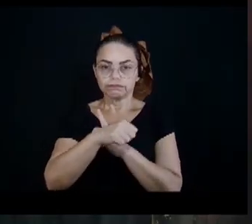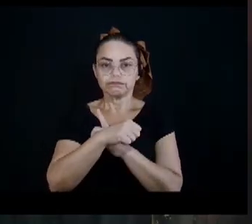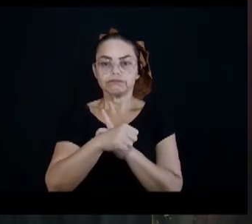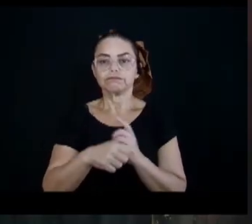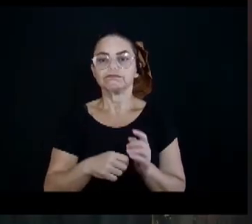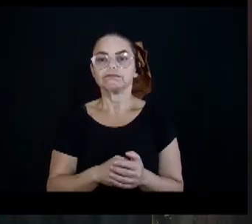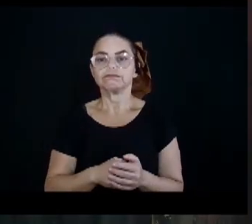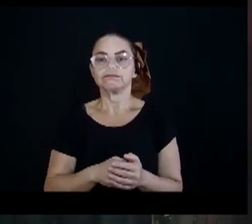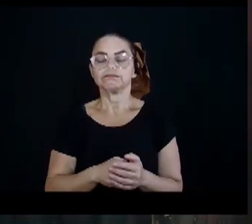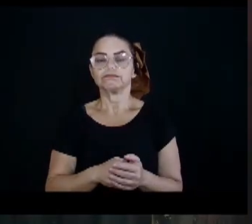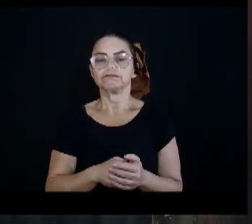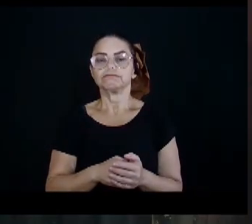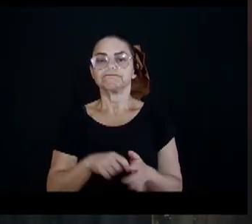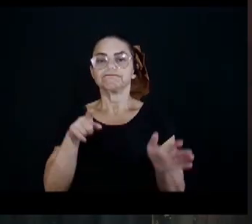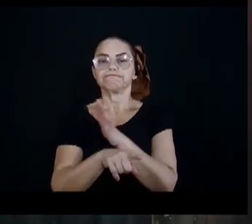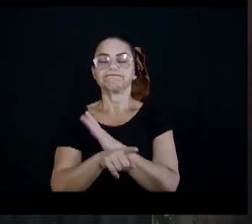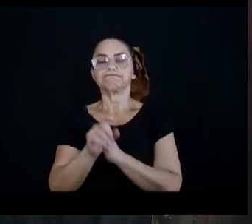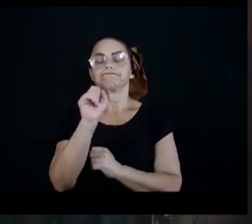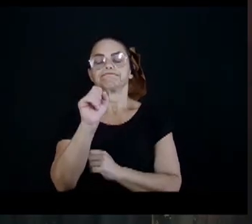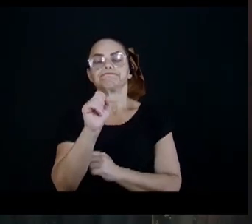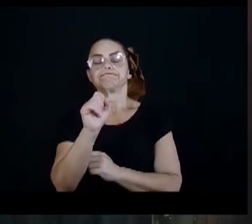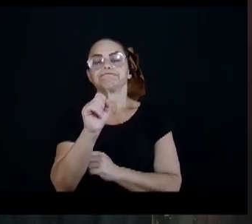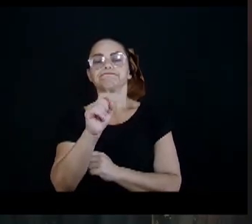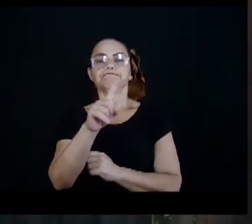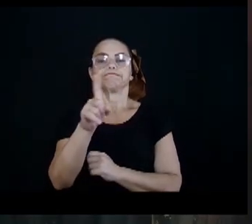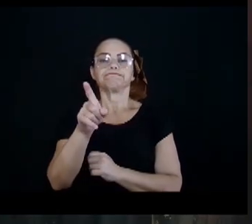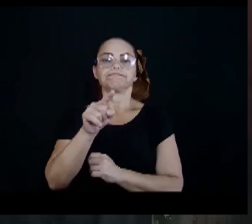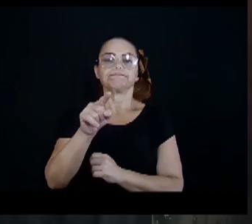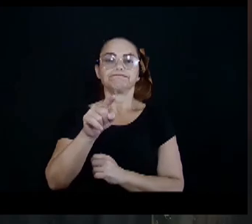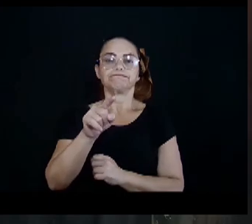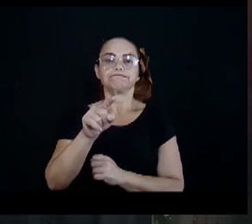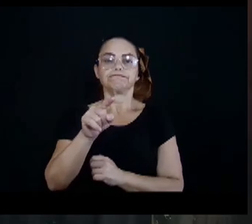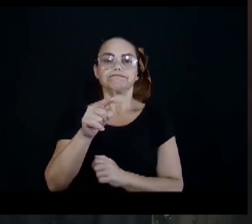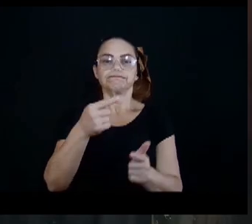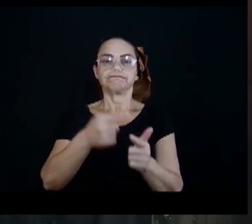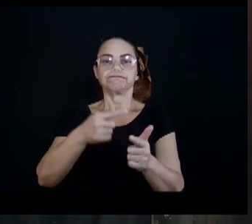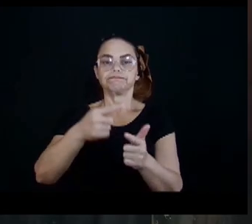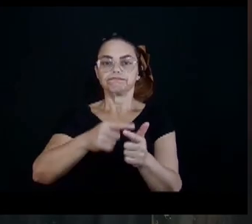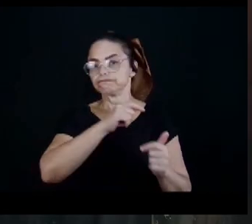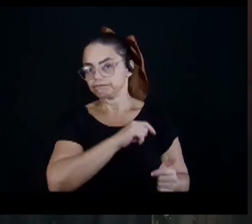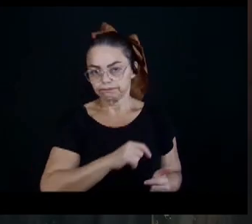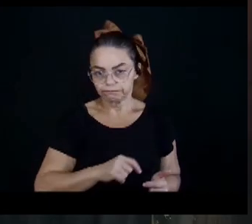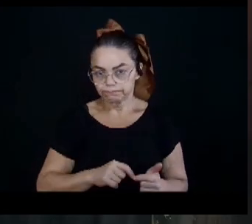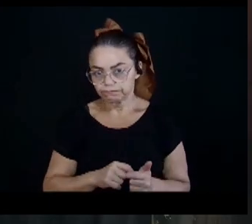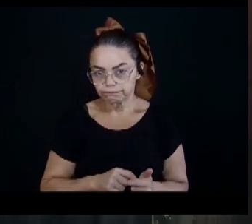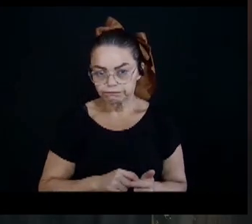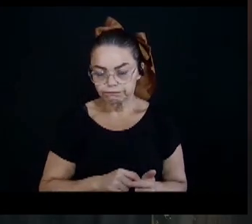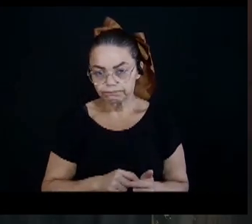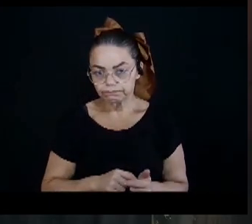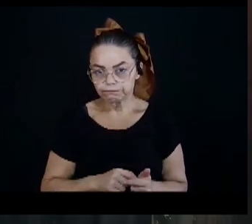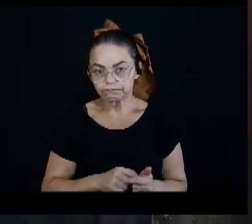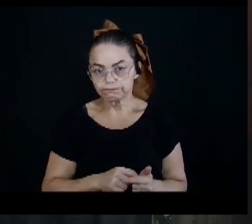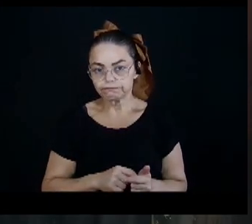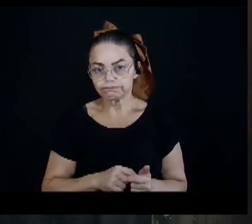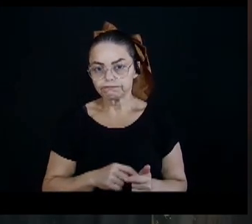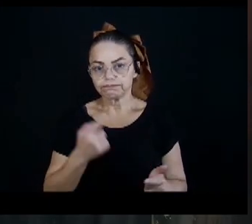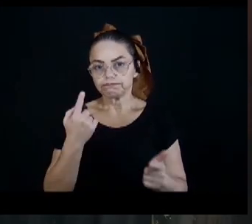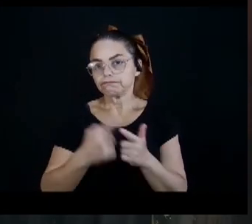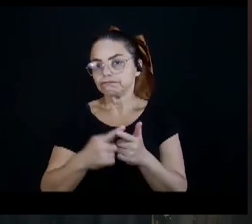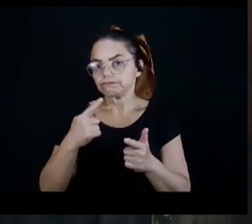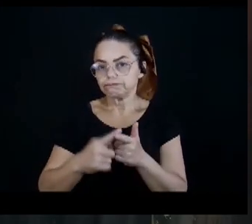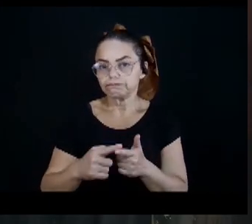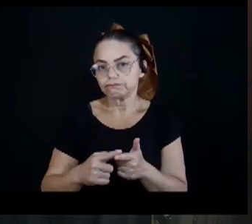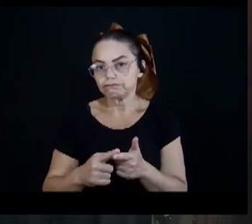quer calar: para quê isso tudo? Por que você